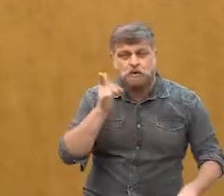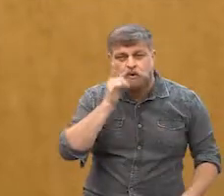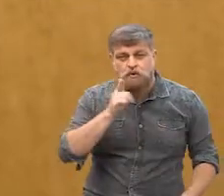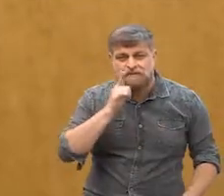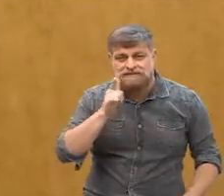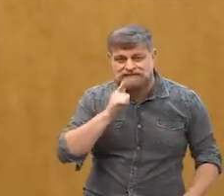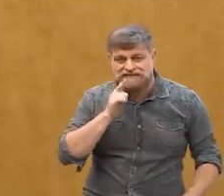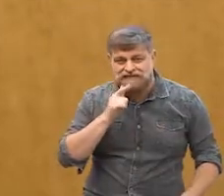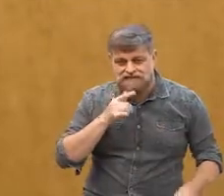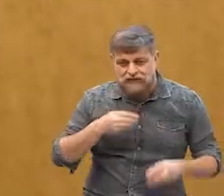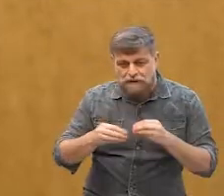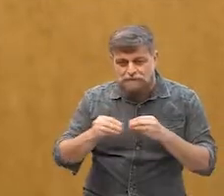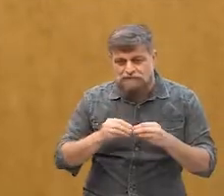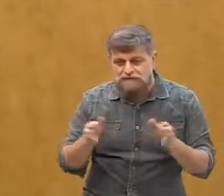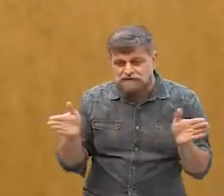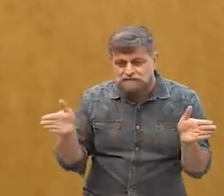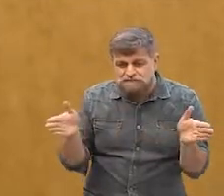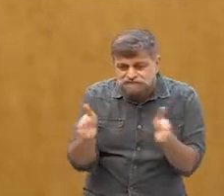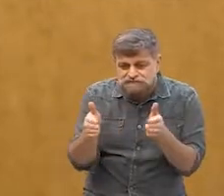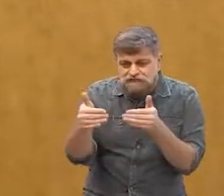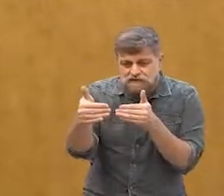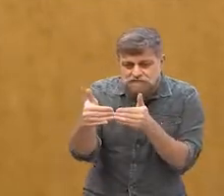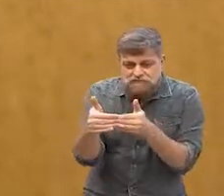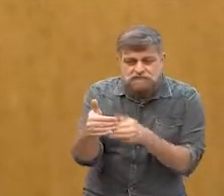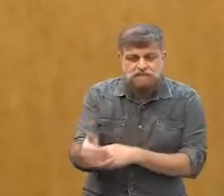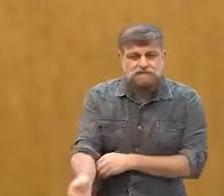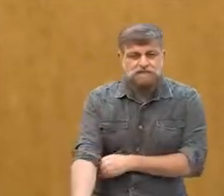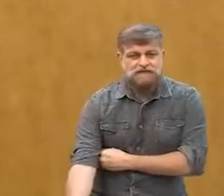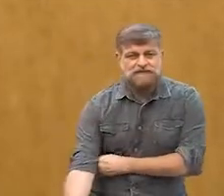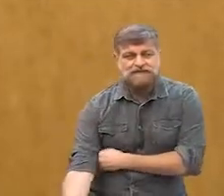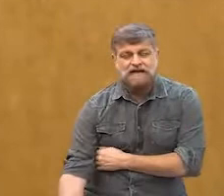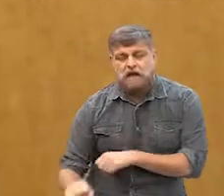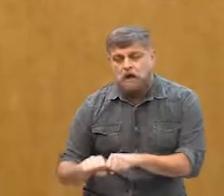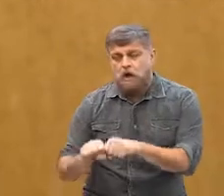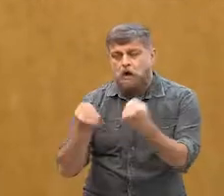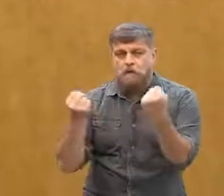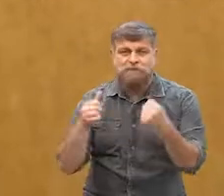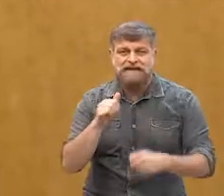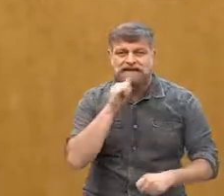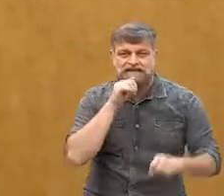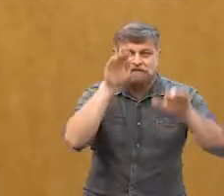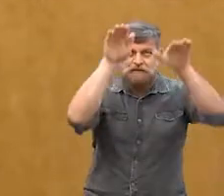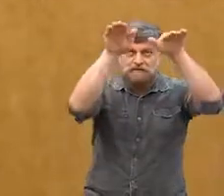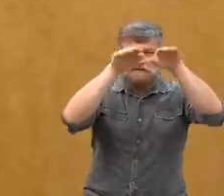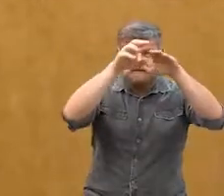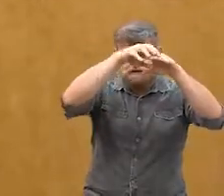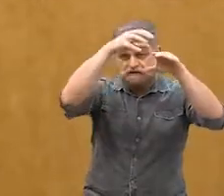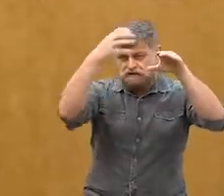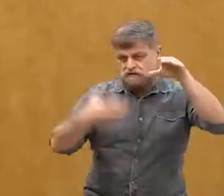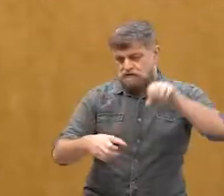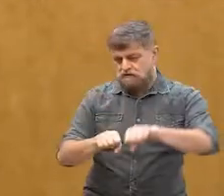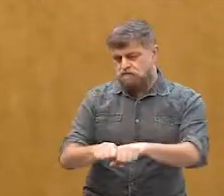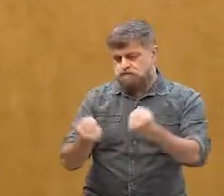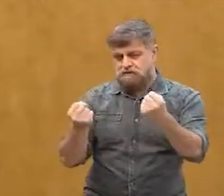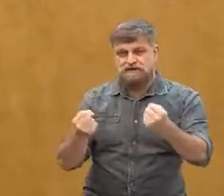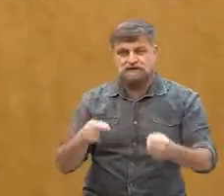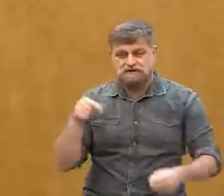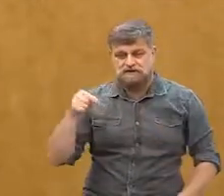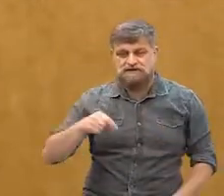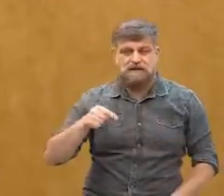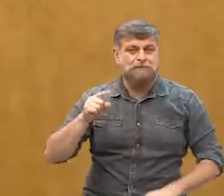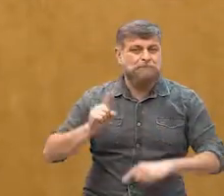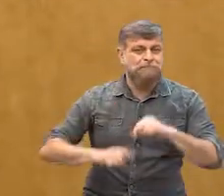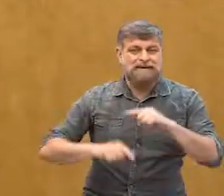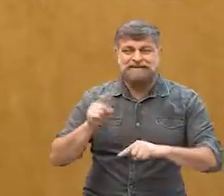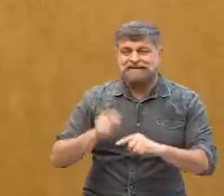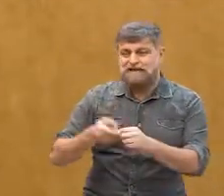massa dessa embalagem, a quantidade de embalagem, e ela se romper, ela caiu da prateleira e rompeu, eu perco tanto a embalagem